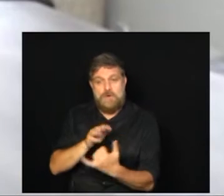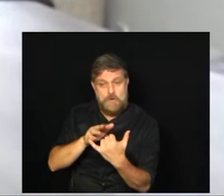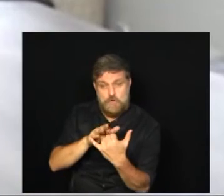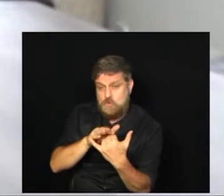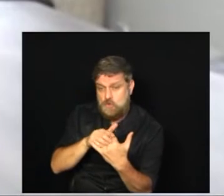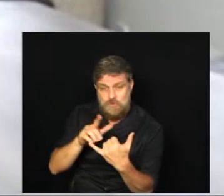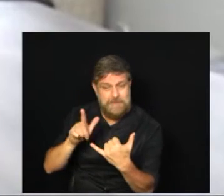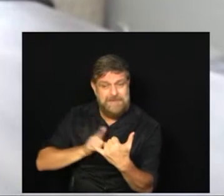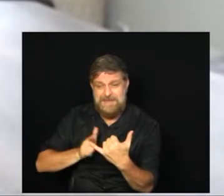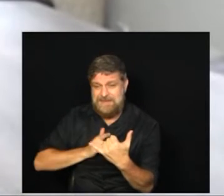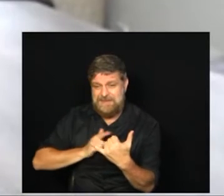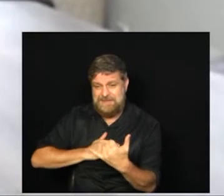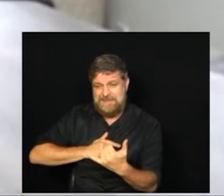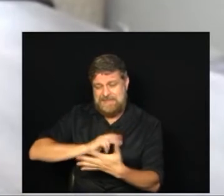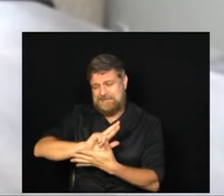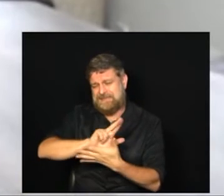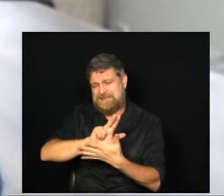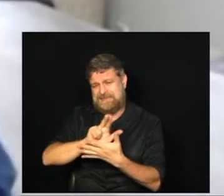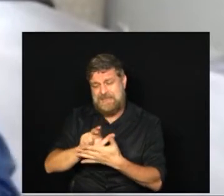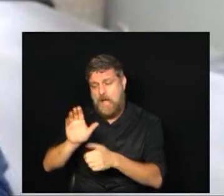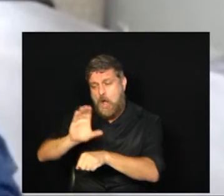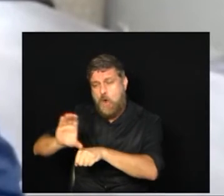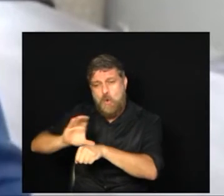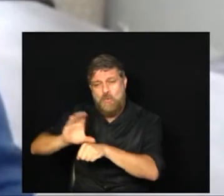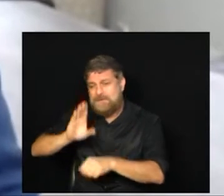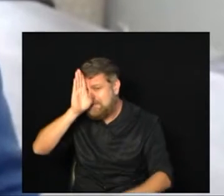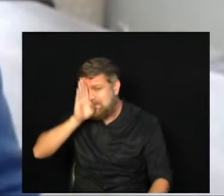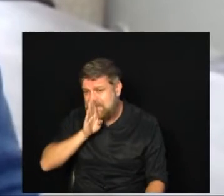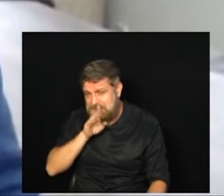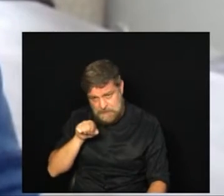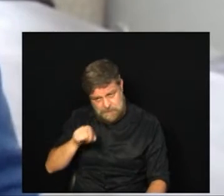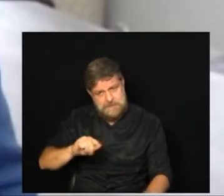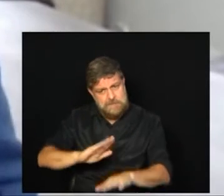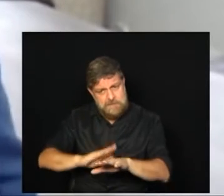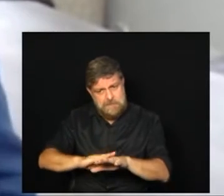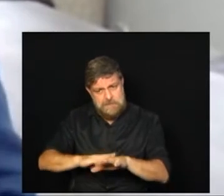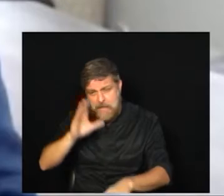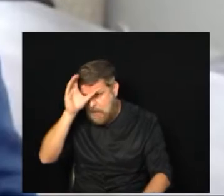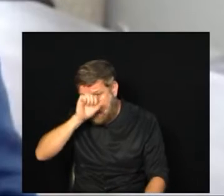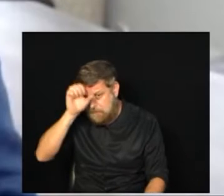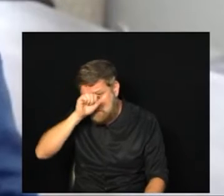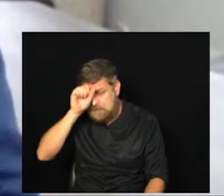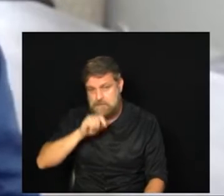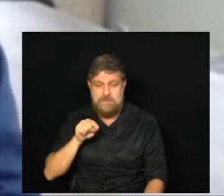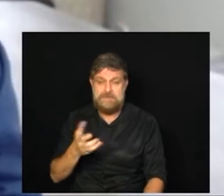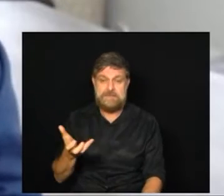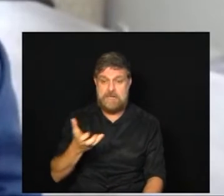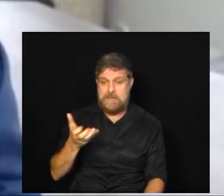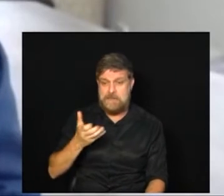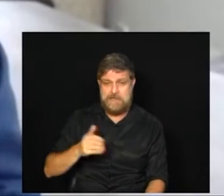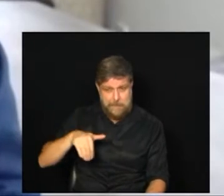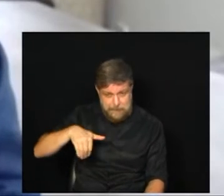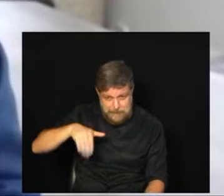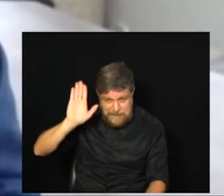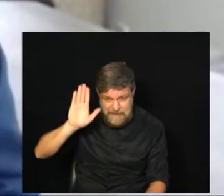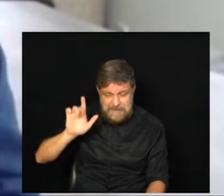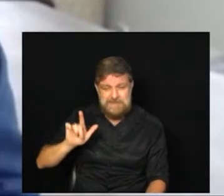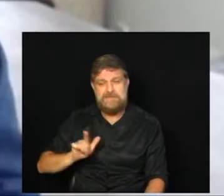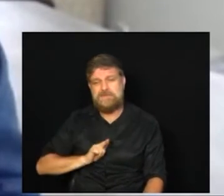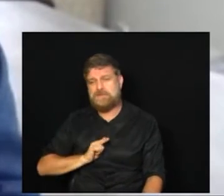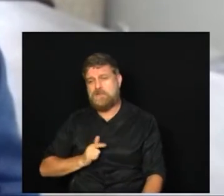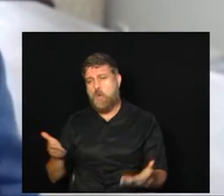série de cursos até gratuitos para você fazer, né? Se você quer uma coisa mais avançada, tem possibilidade